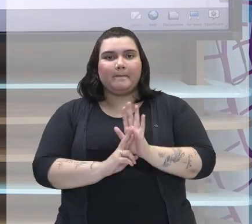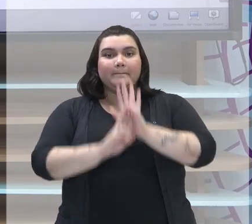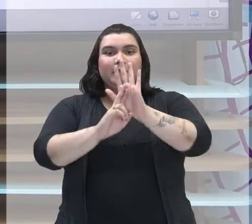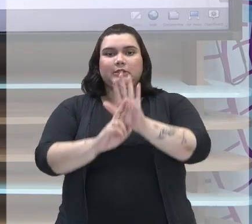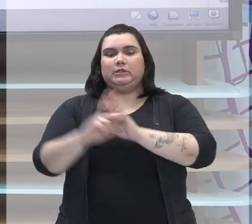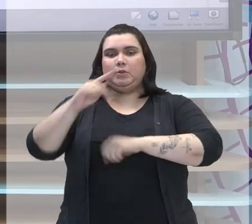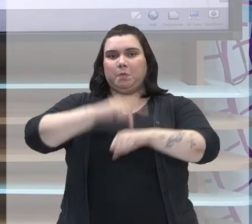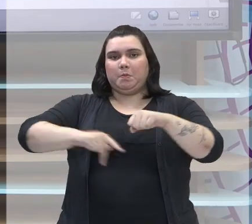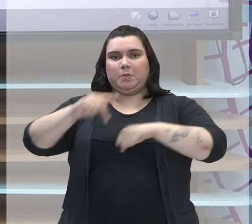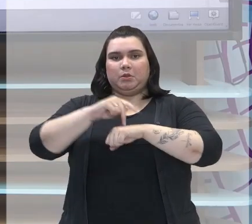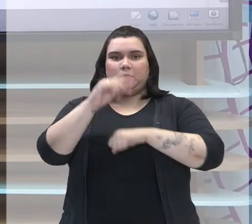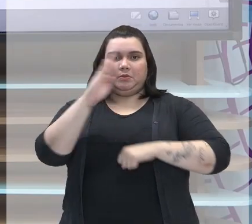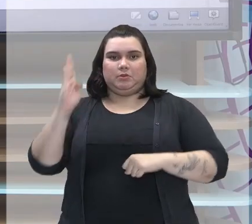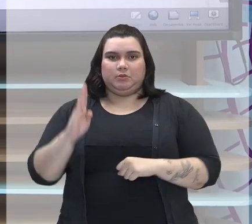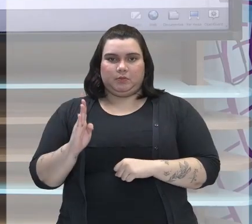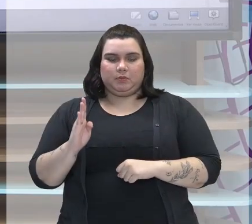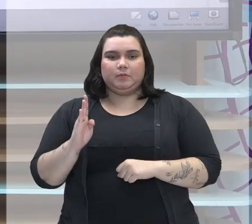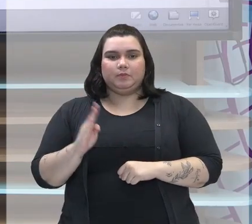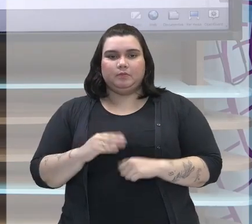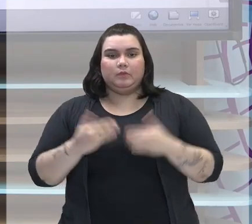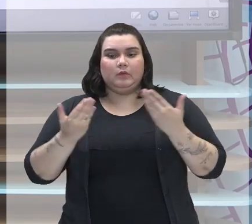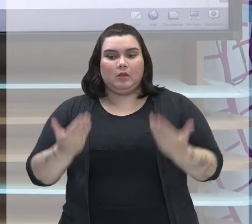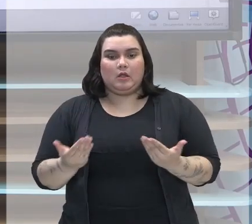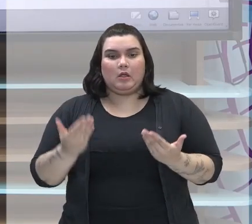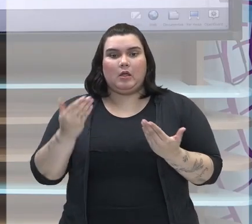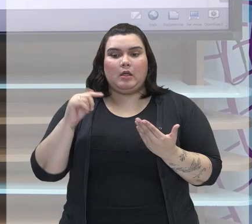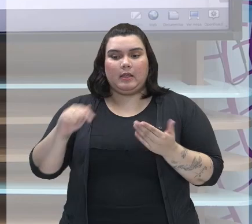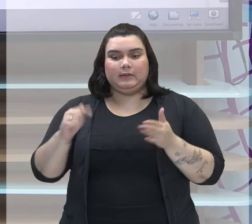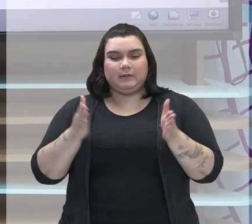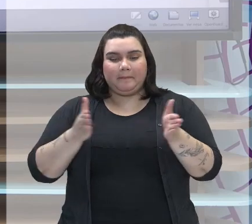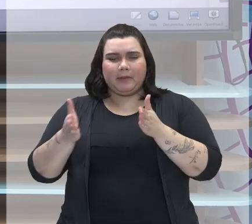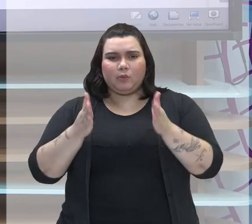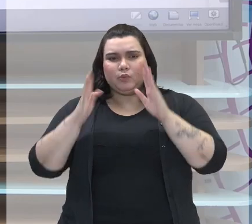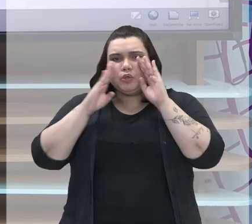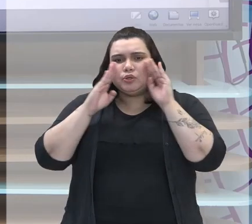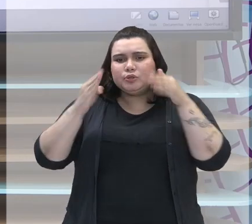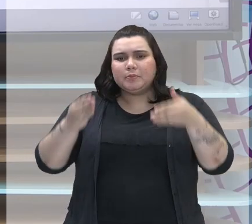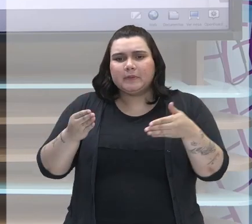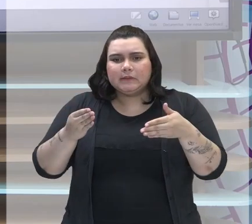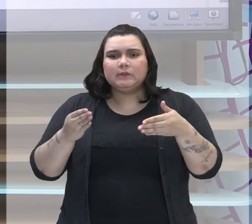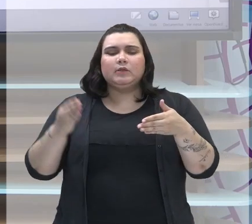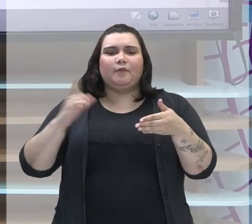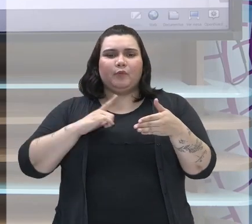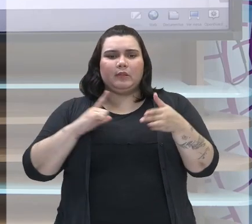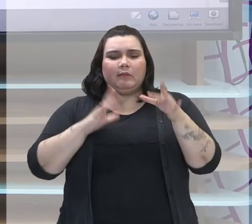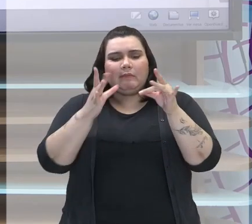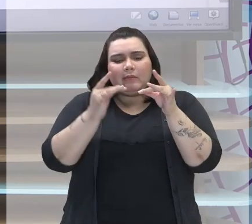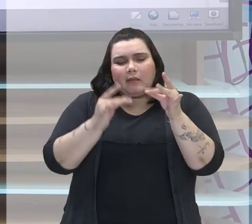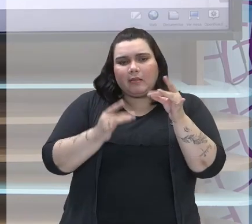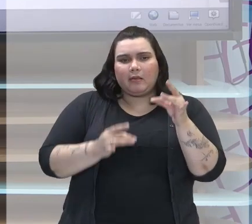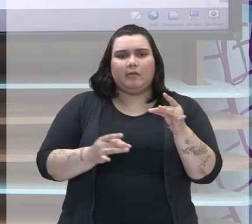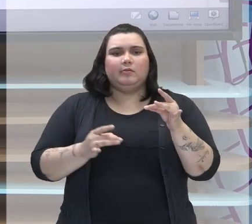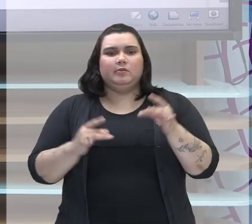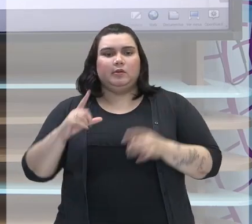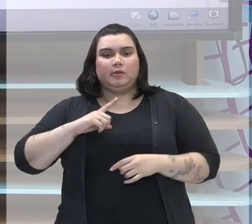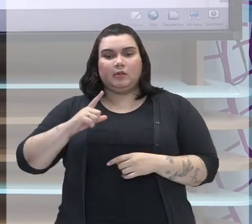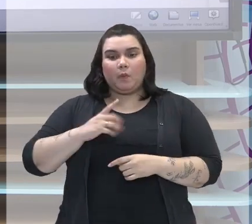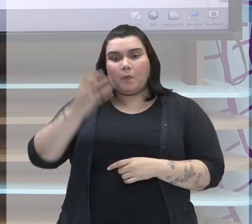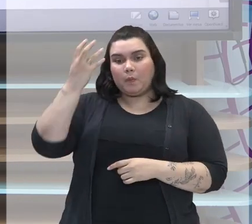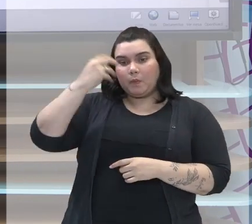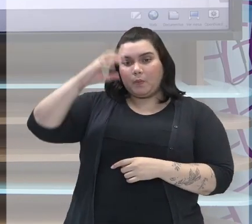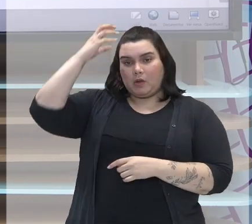Então, esse período, ele é um período muito específico, na qual você tem um rei que é